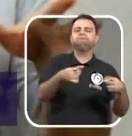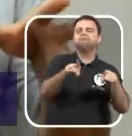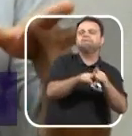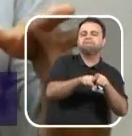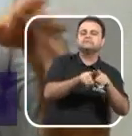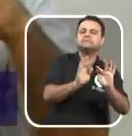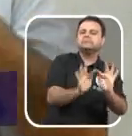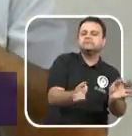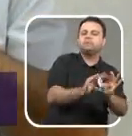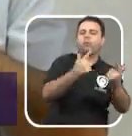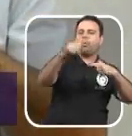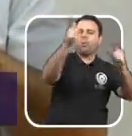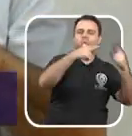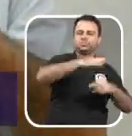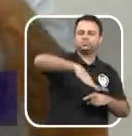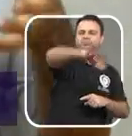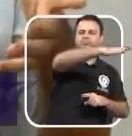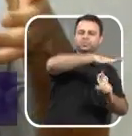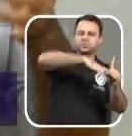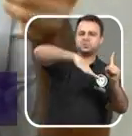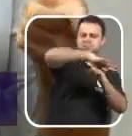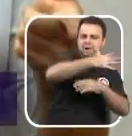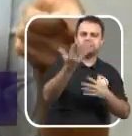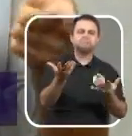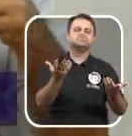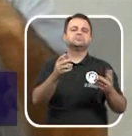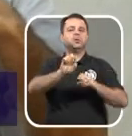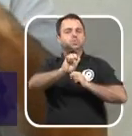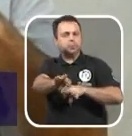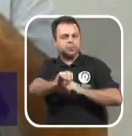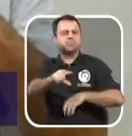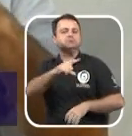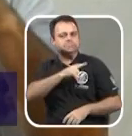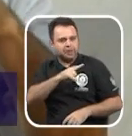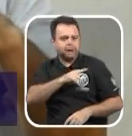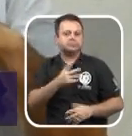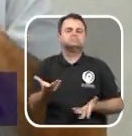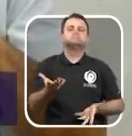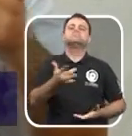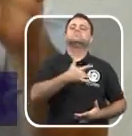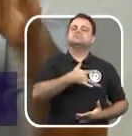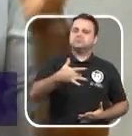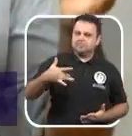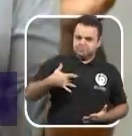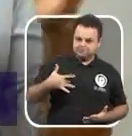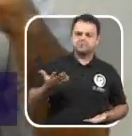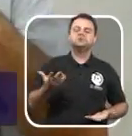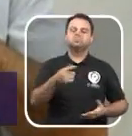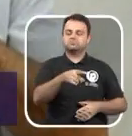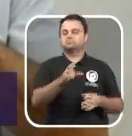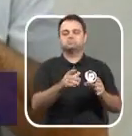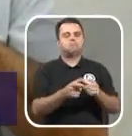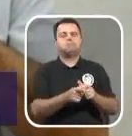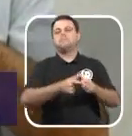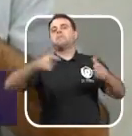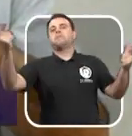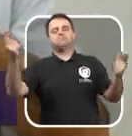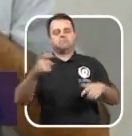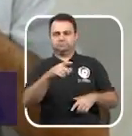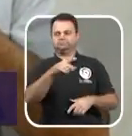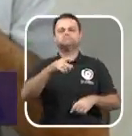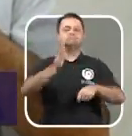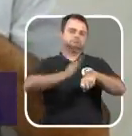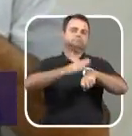tem muito na área social, tem convênio, na prefeitura, na educação também, que Saúde tem convênio, também. E a saúde, que é o maior, com a